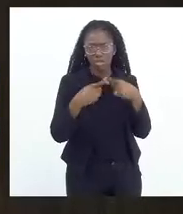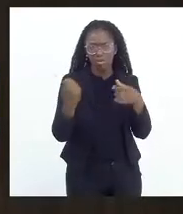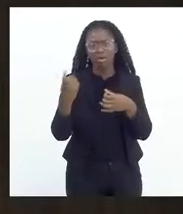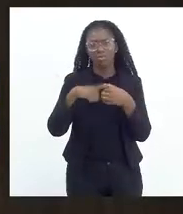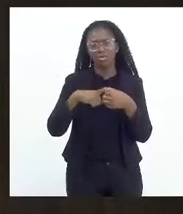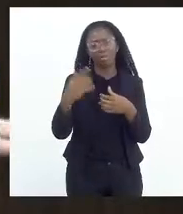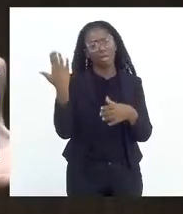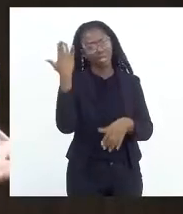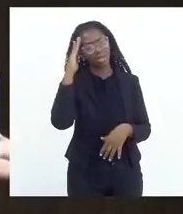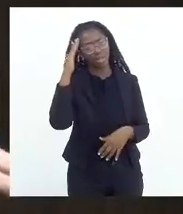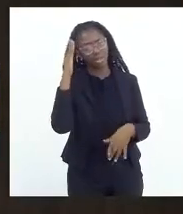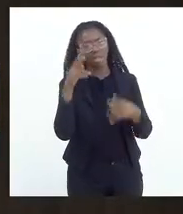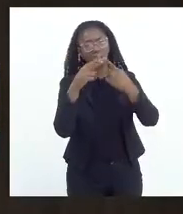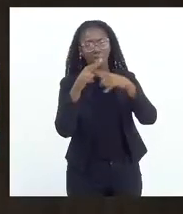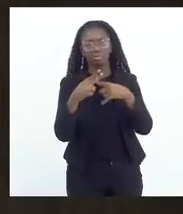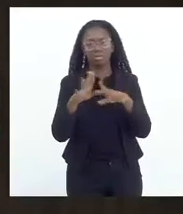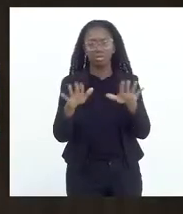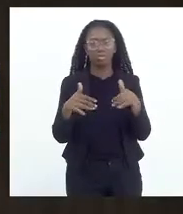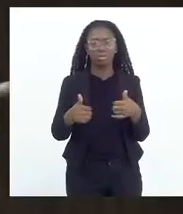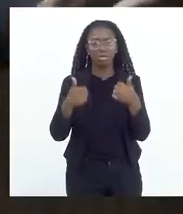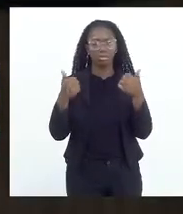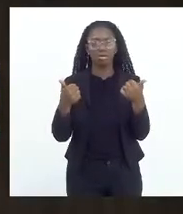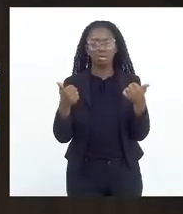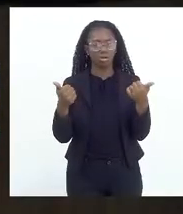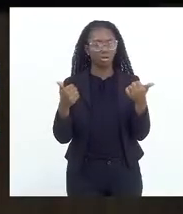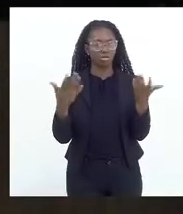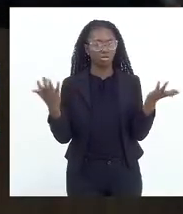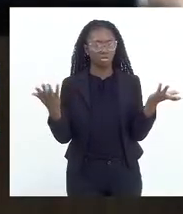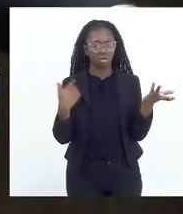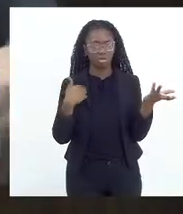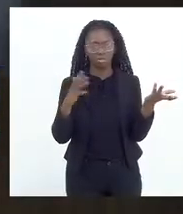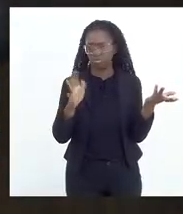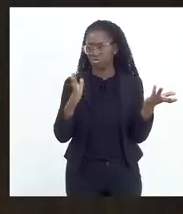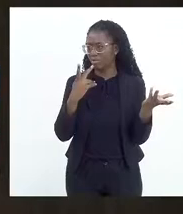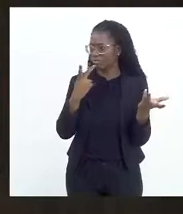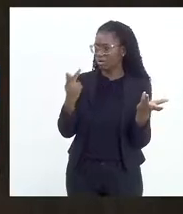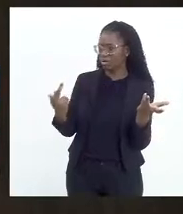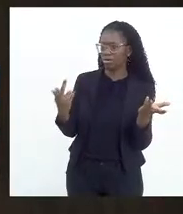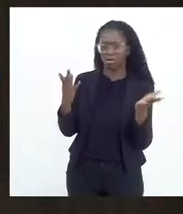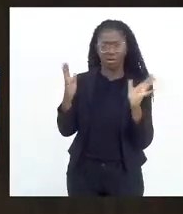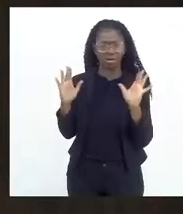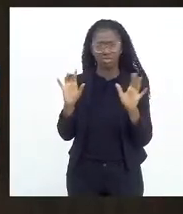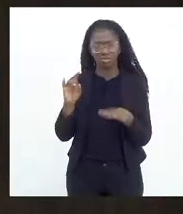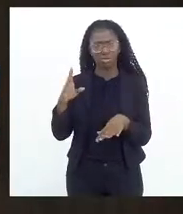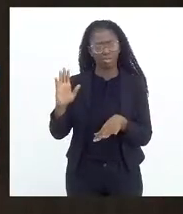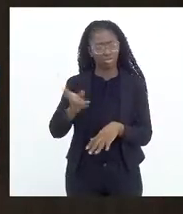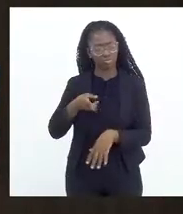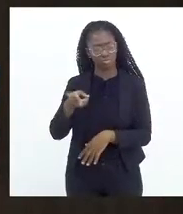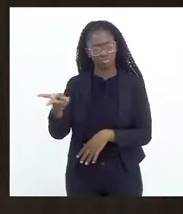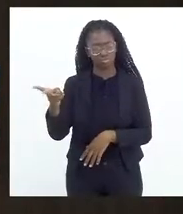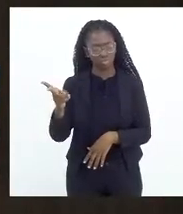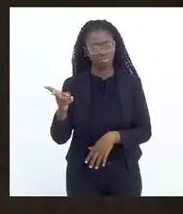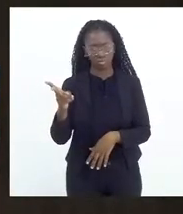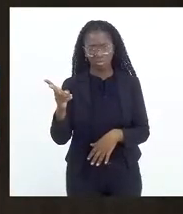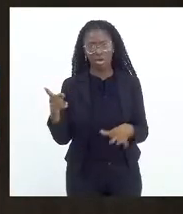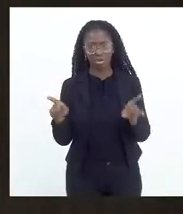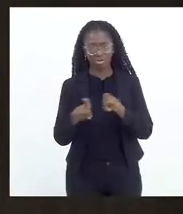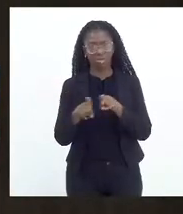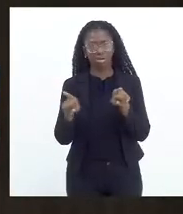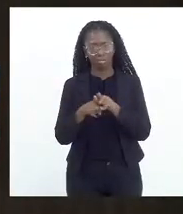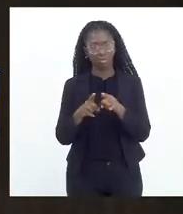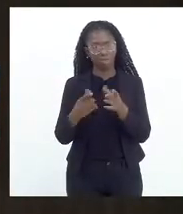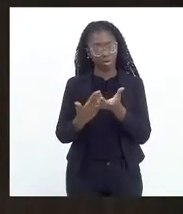para o entendimento dessas emendas. Sem demérito, já dei o parecer agora, só para que a gente pudesse avançar até na